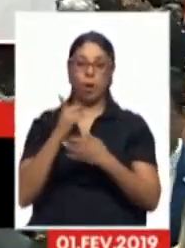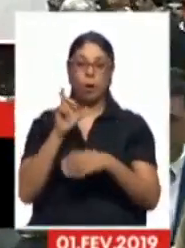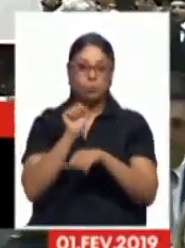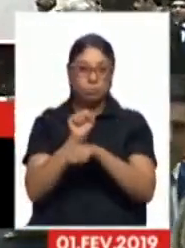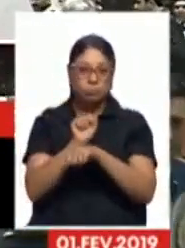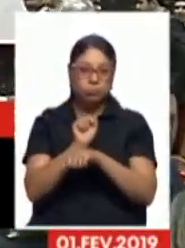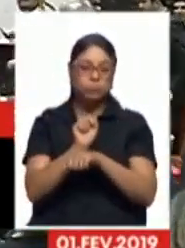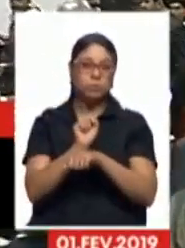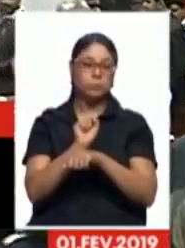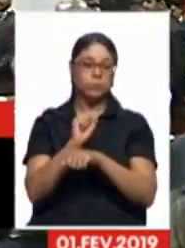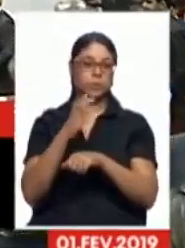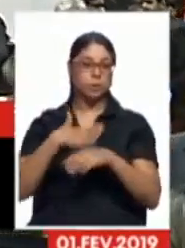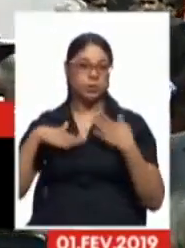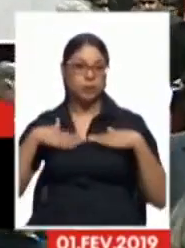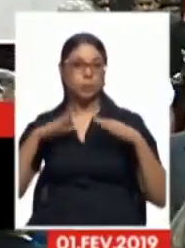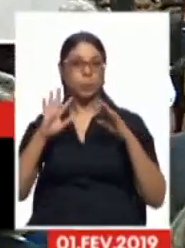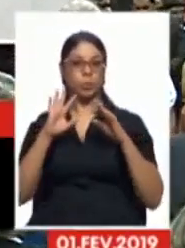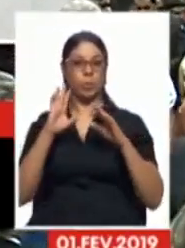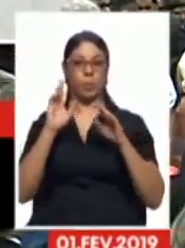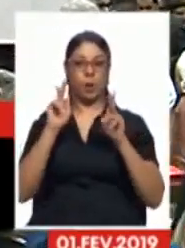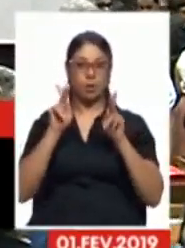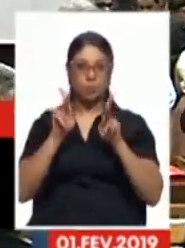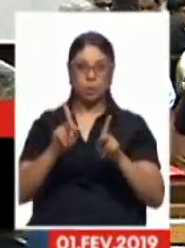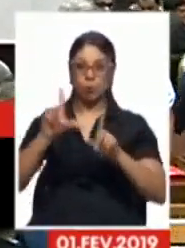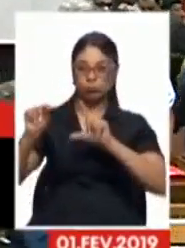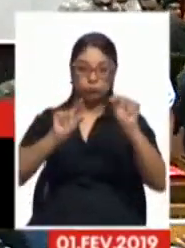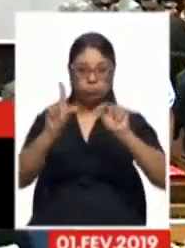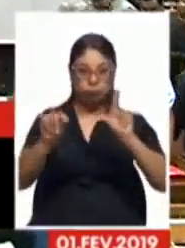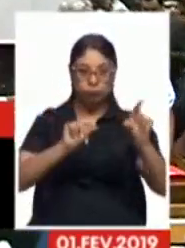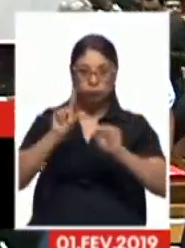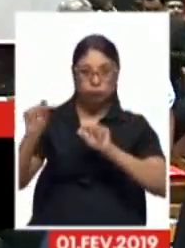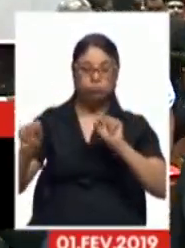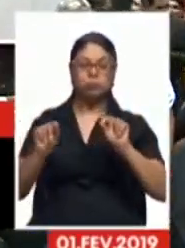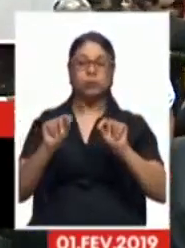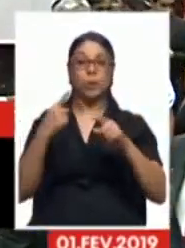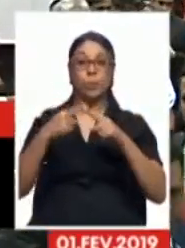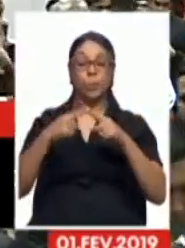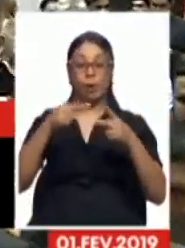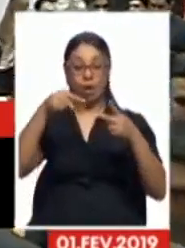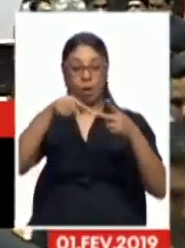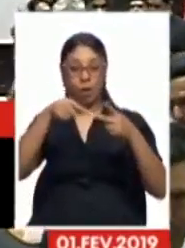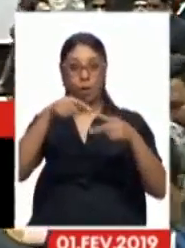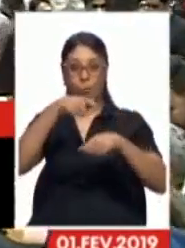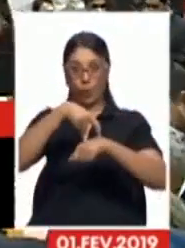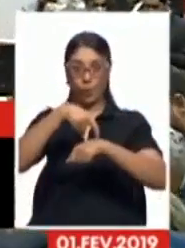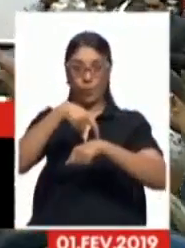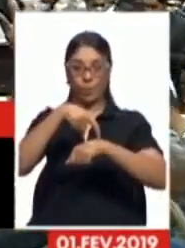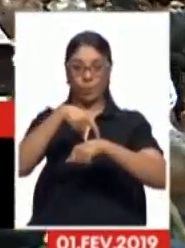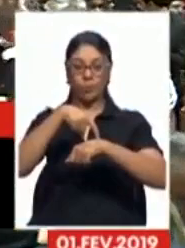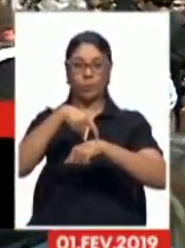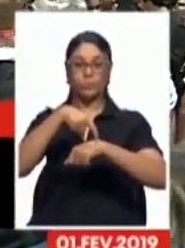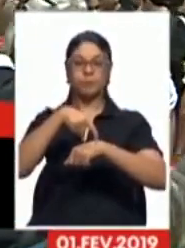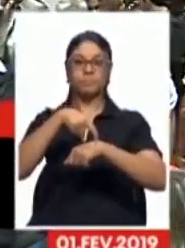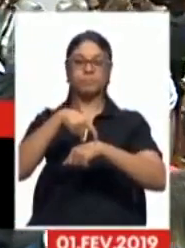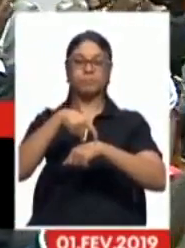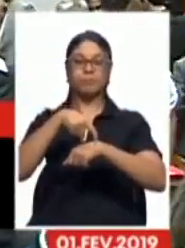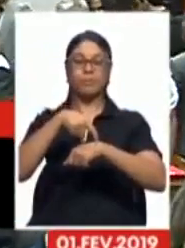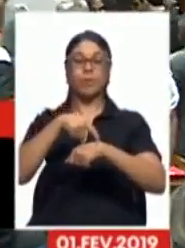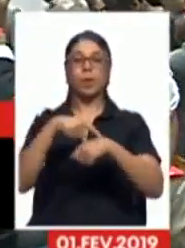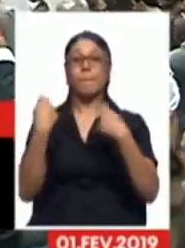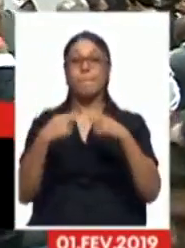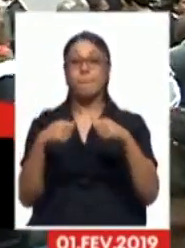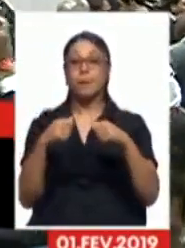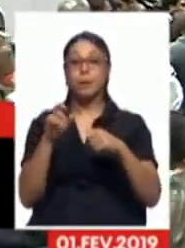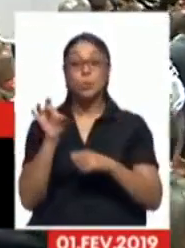seja esvaziado o plenário, pois a segunda reunião, a continuação dessa reunião preparatória é um momento que exige a